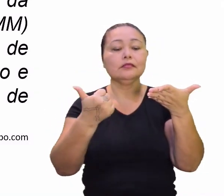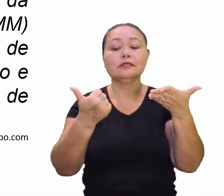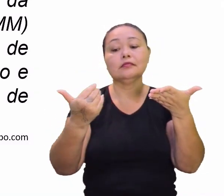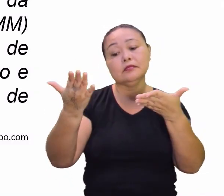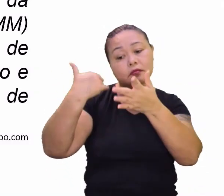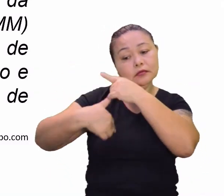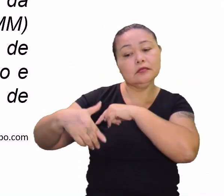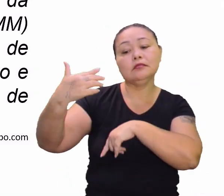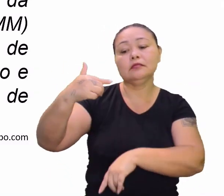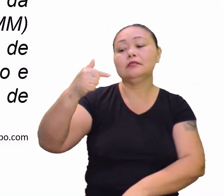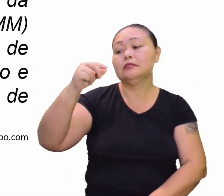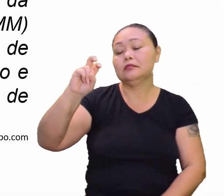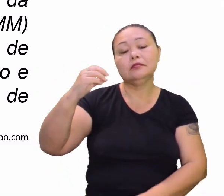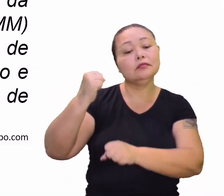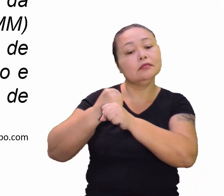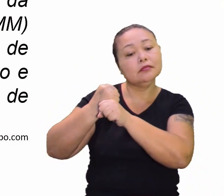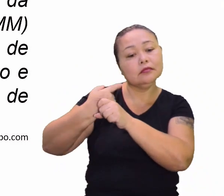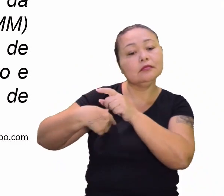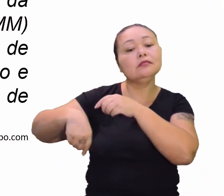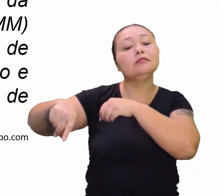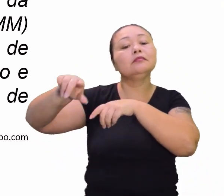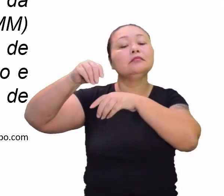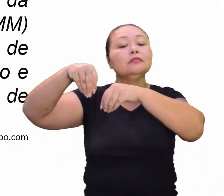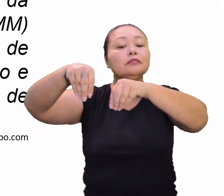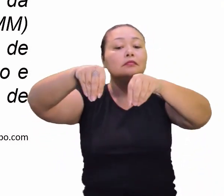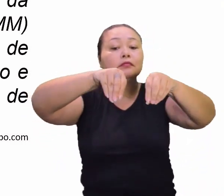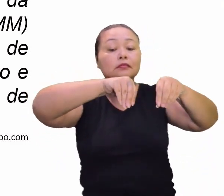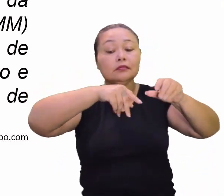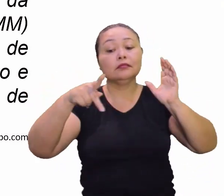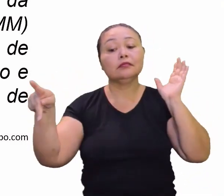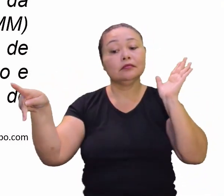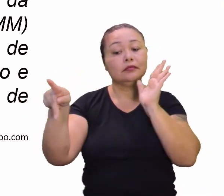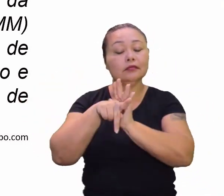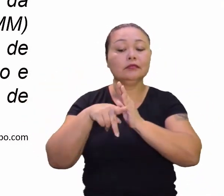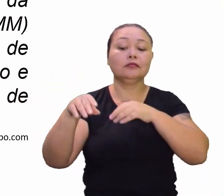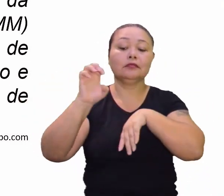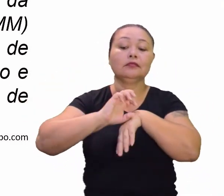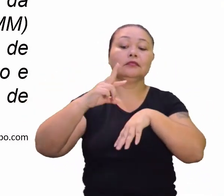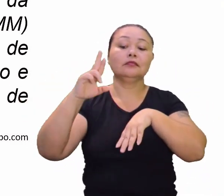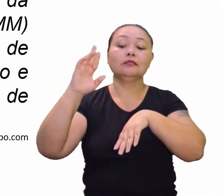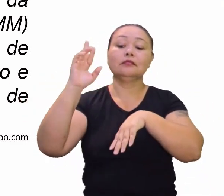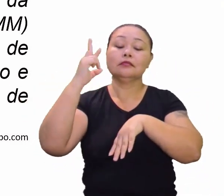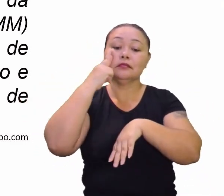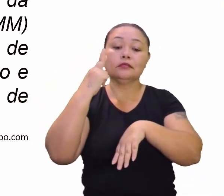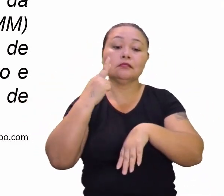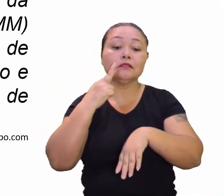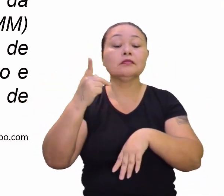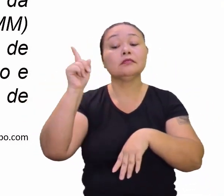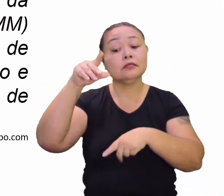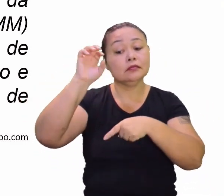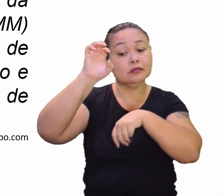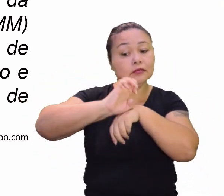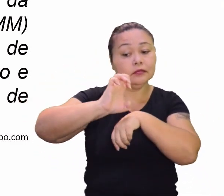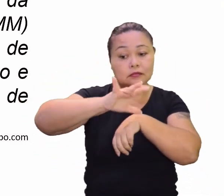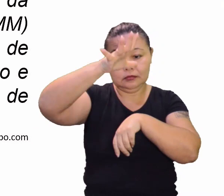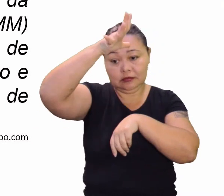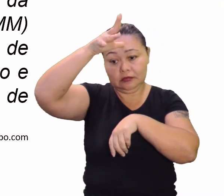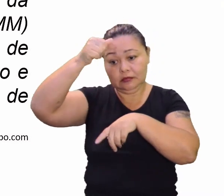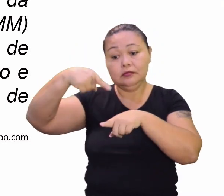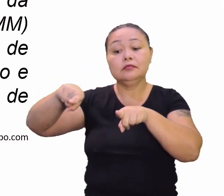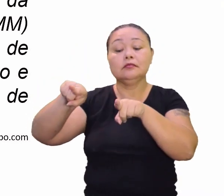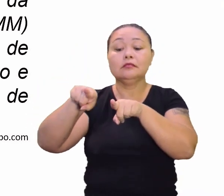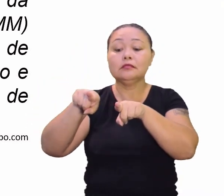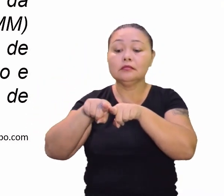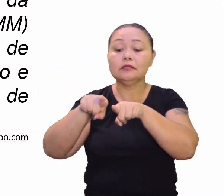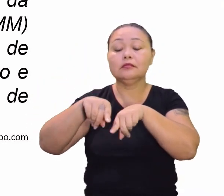Há 75 anos, as terras que hoje pertencem a Rondônia eram dos estados do Amazonas e